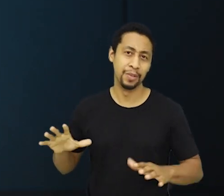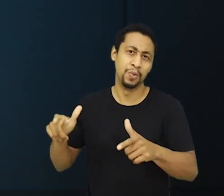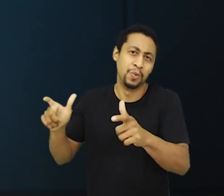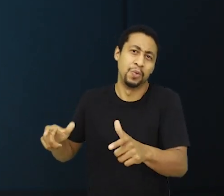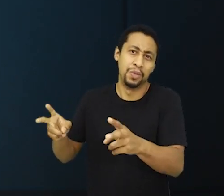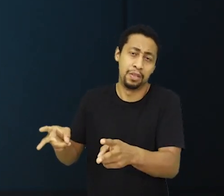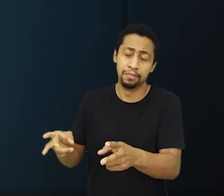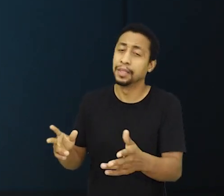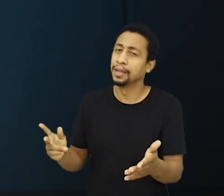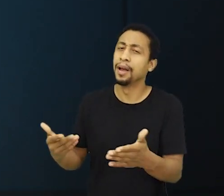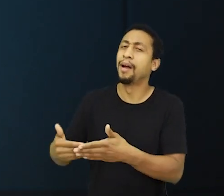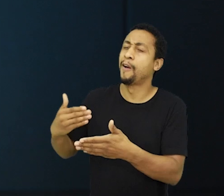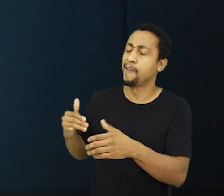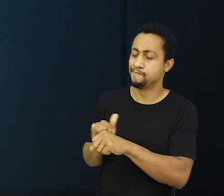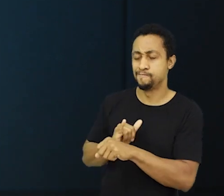sido premeditado, ou seja,